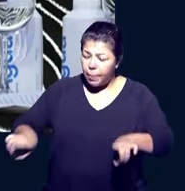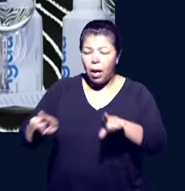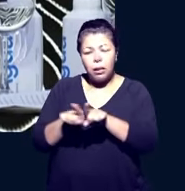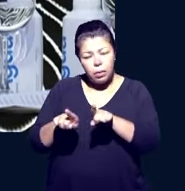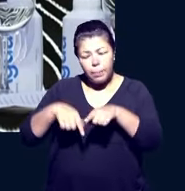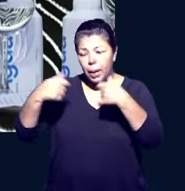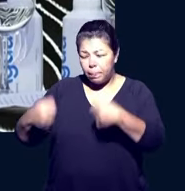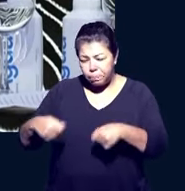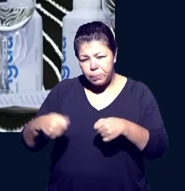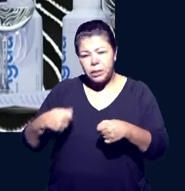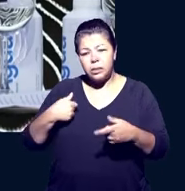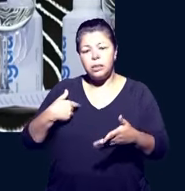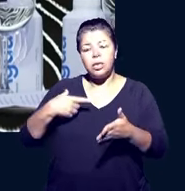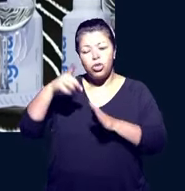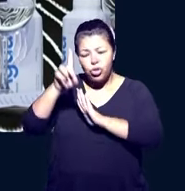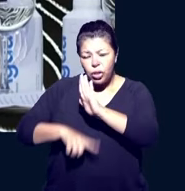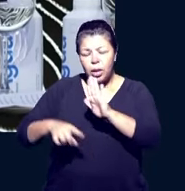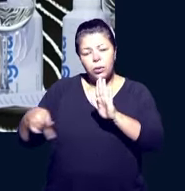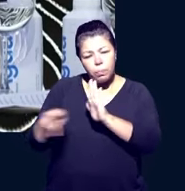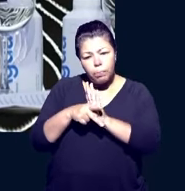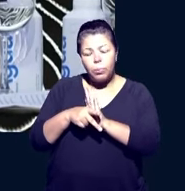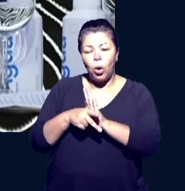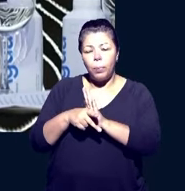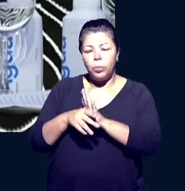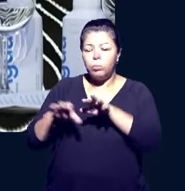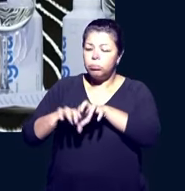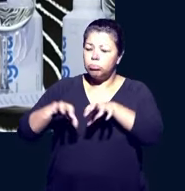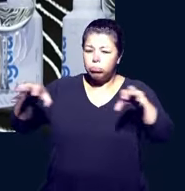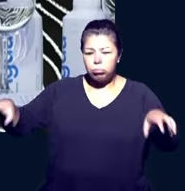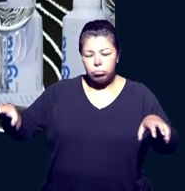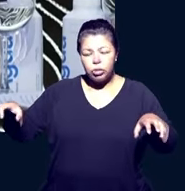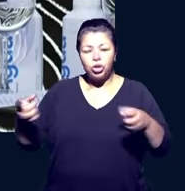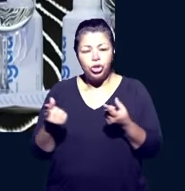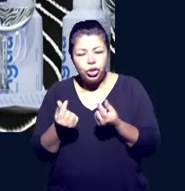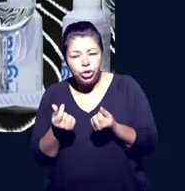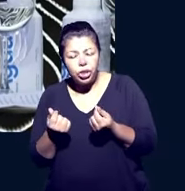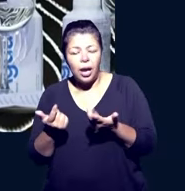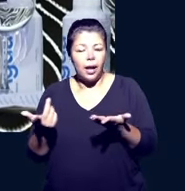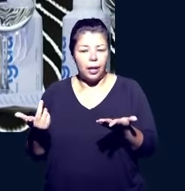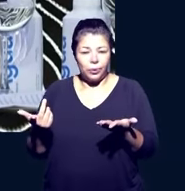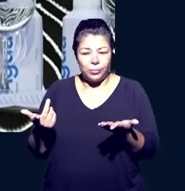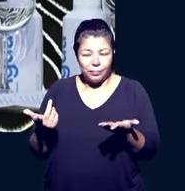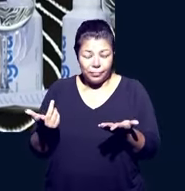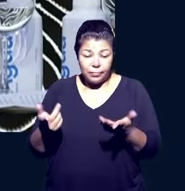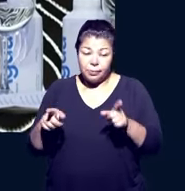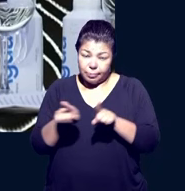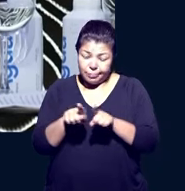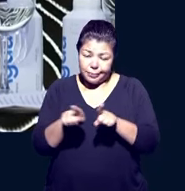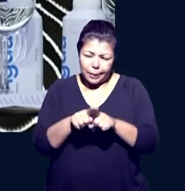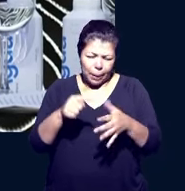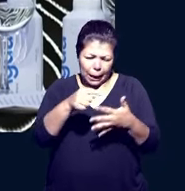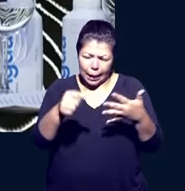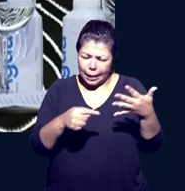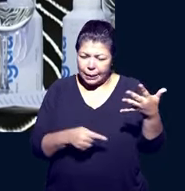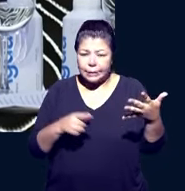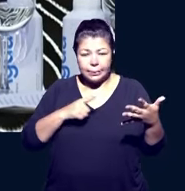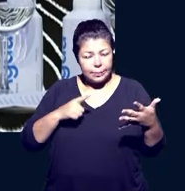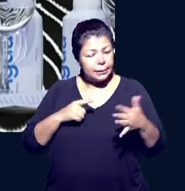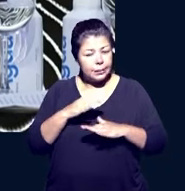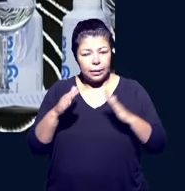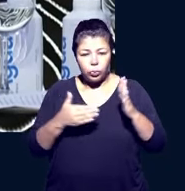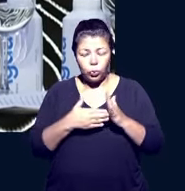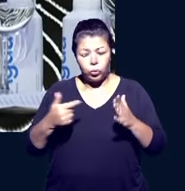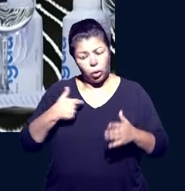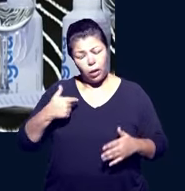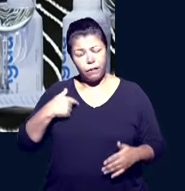público cônjugue pode acompanhar então o Supremo decidiu e equiparou as uniões homo efetivas as uniões estáveis convencionais